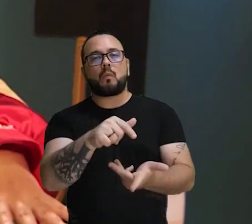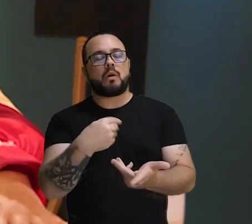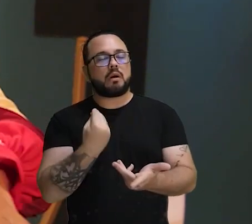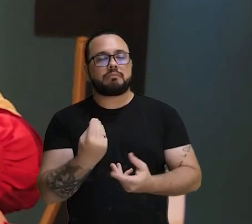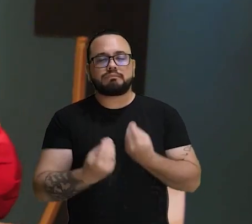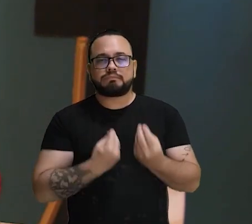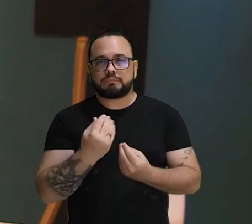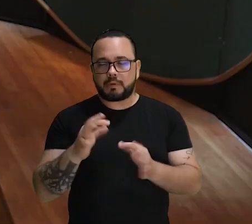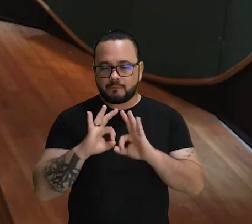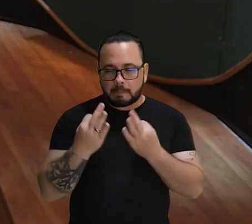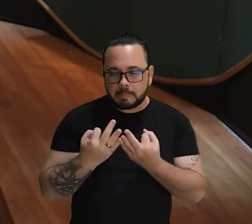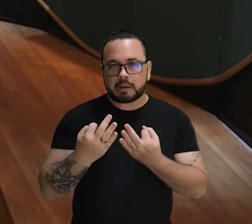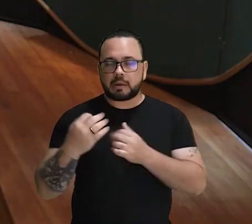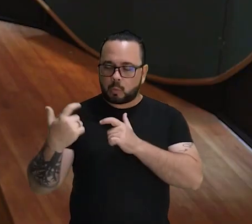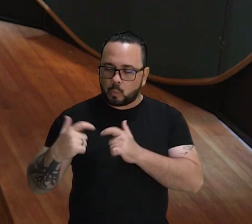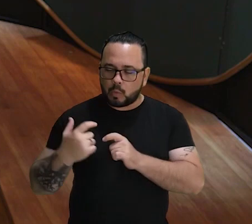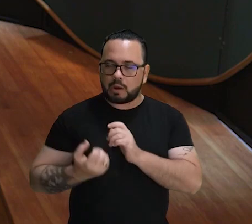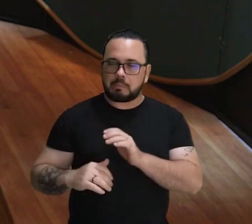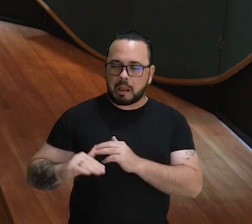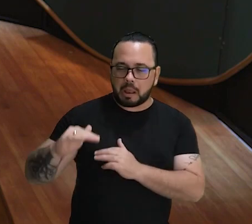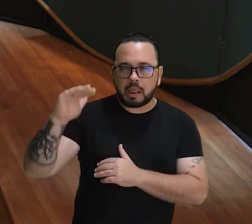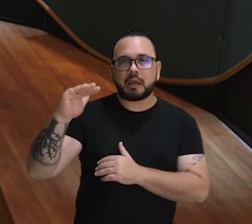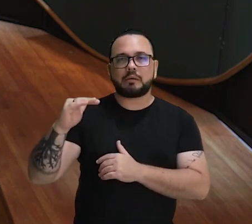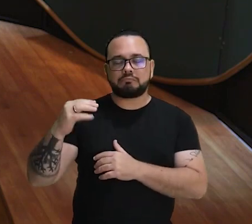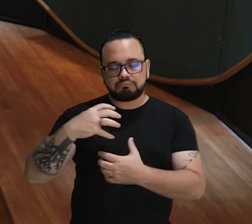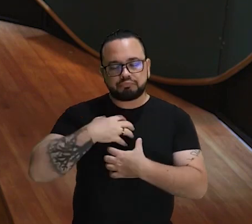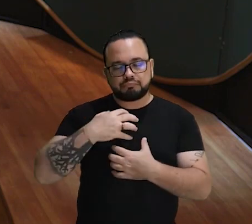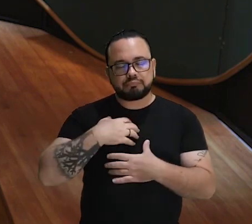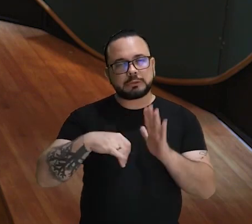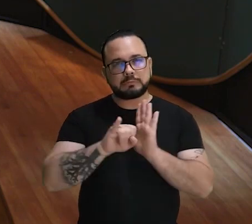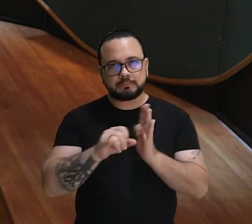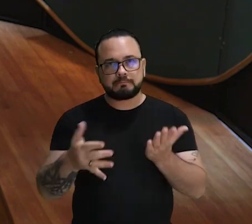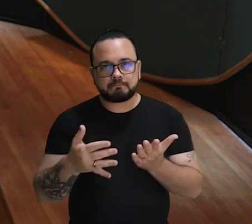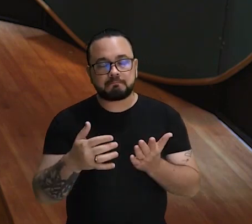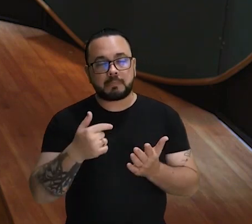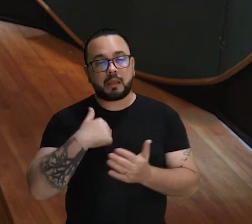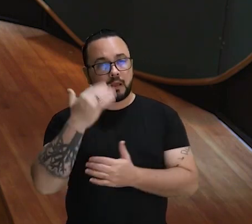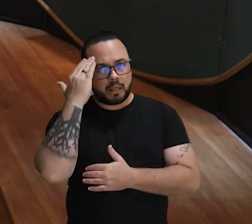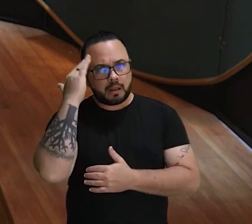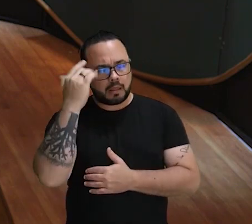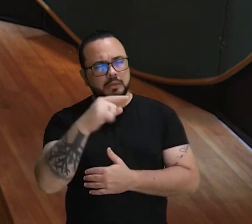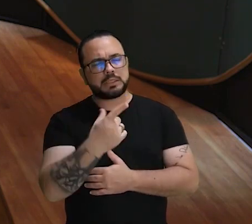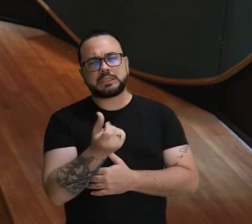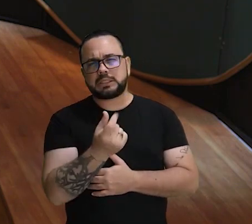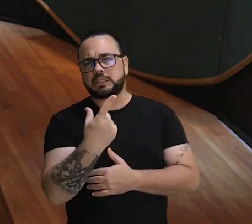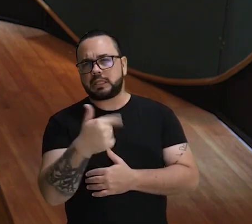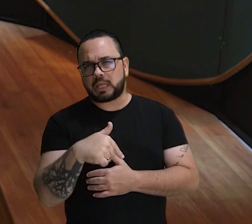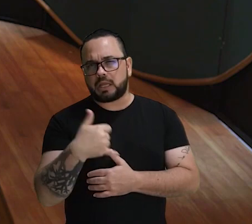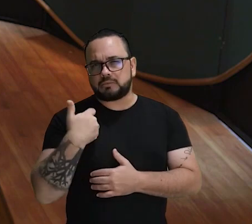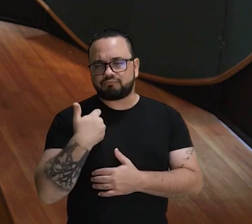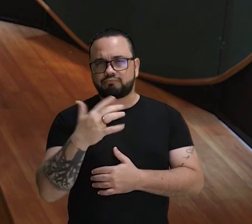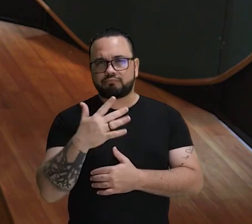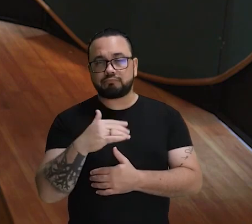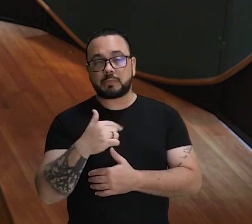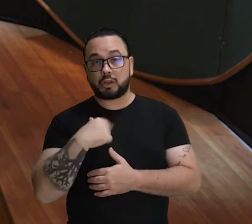Como que você viveu na sua família, com o território de onde você vem. E aí eu fui entendendo, assim, digamos, aí foi com 16, 17